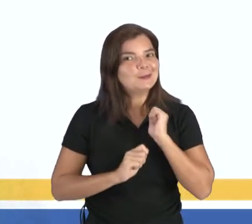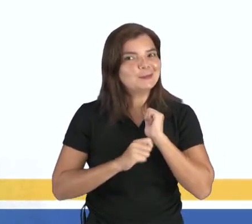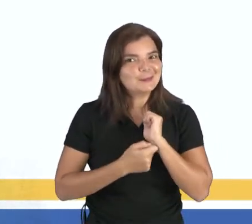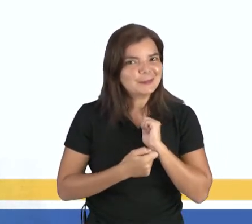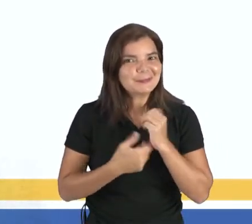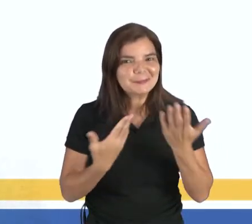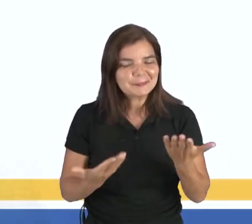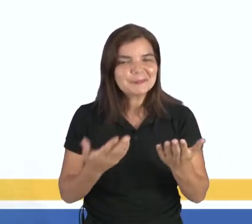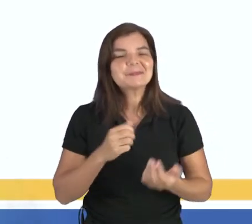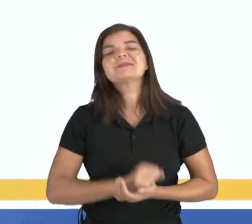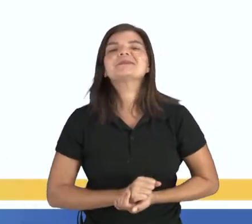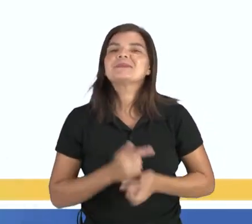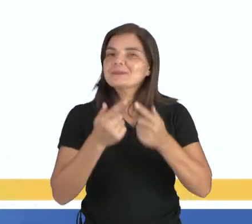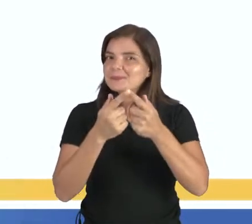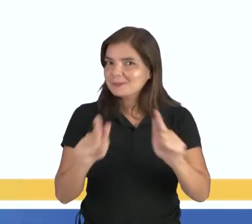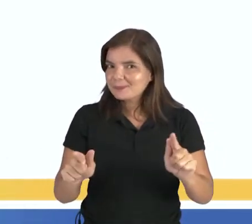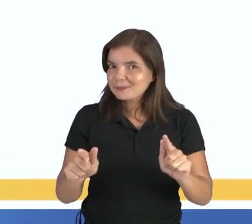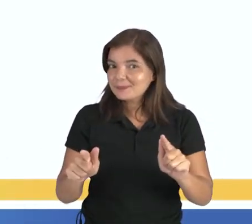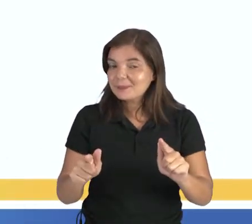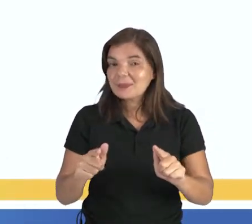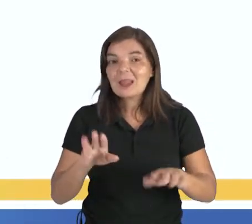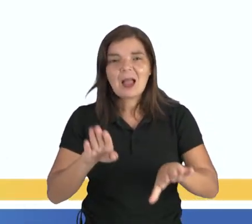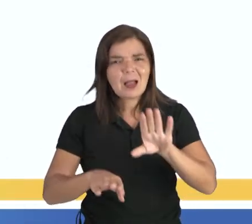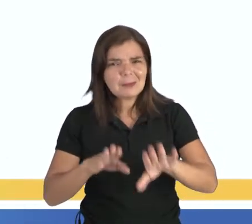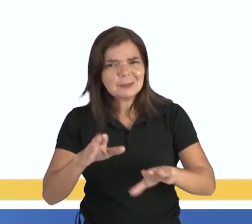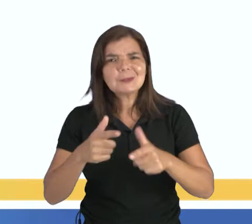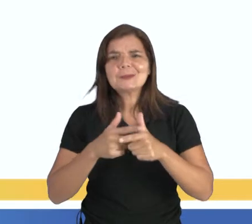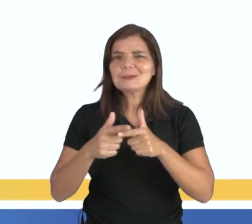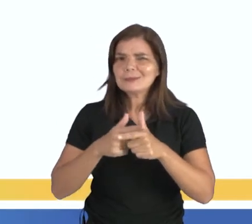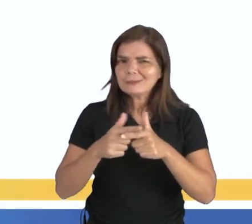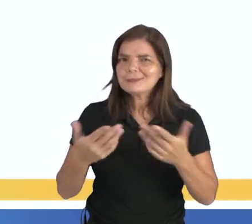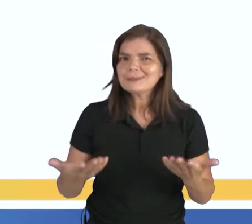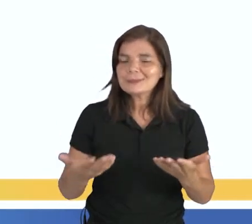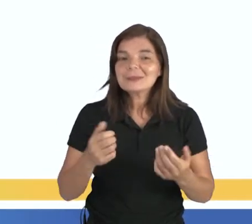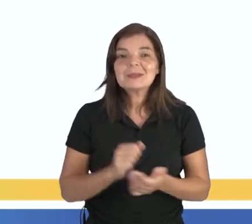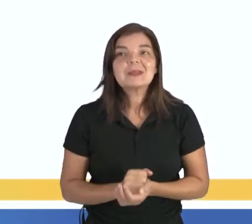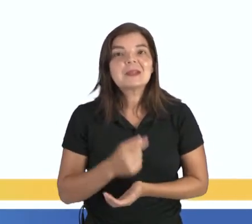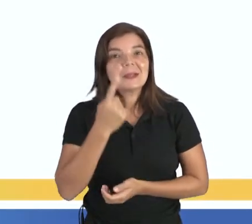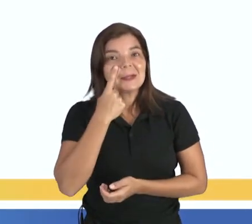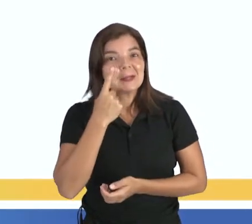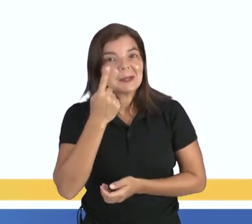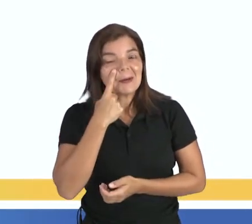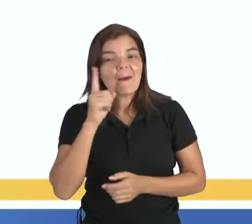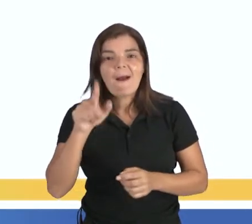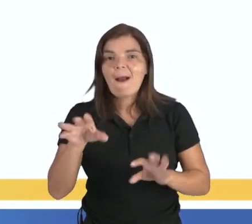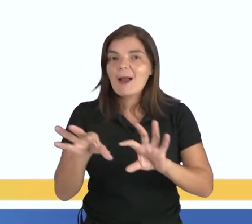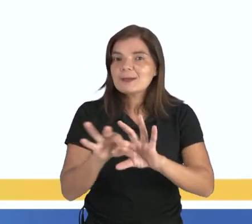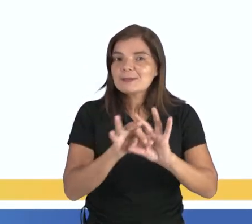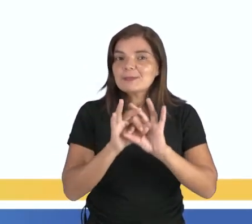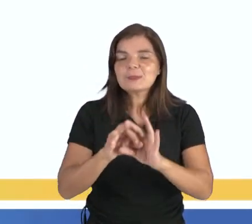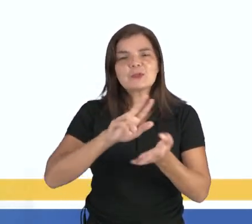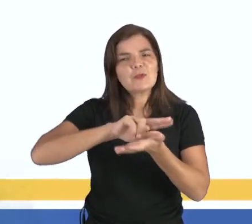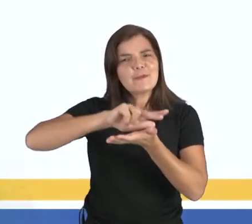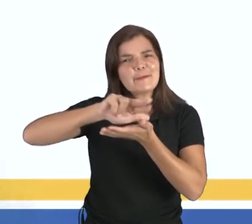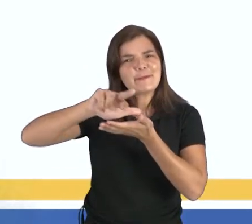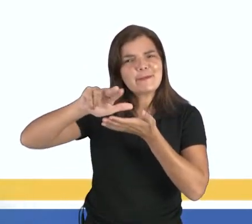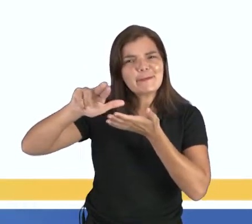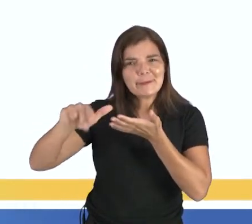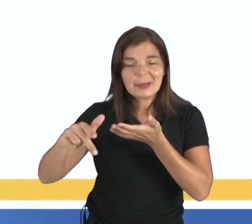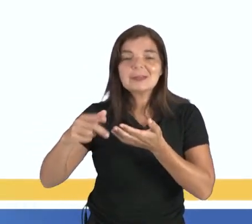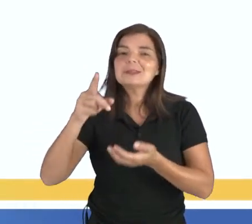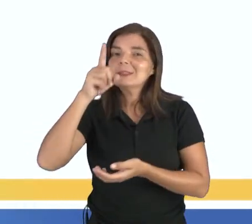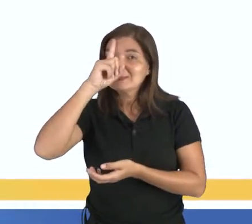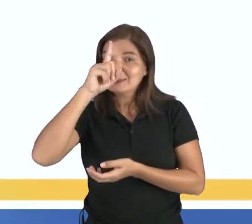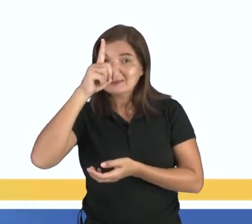bom? Vê como é que a gramática ela casa todas as circunstâncias? Então, é uma junção de fatores que você deve cada dia